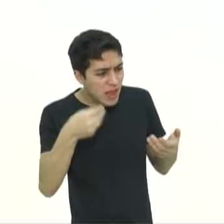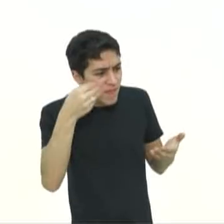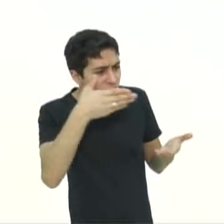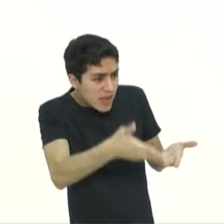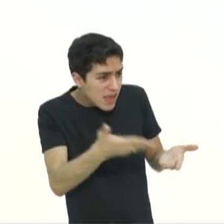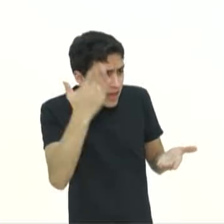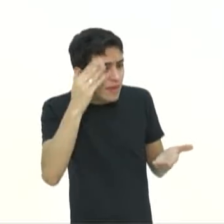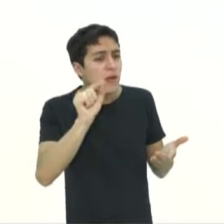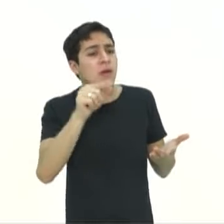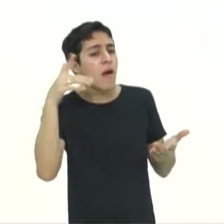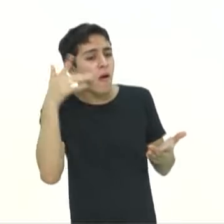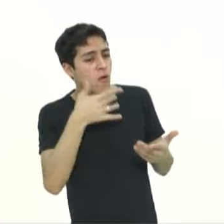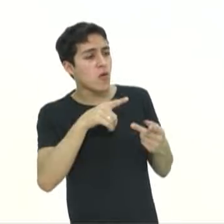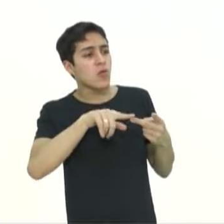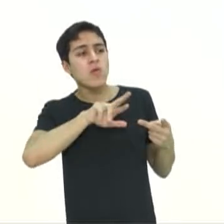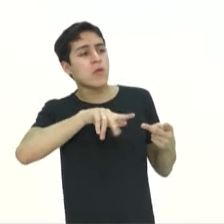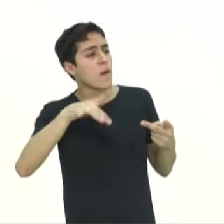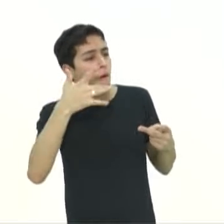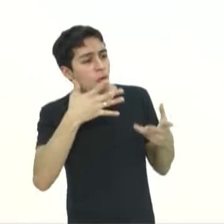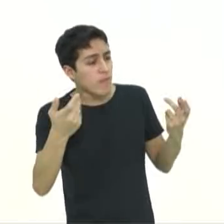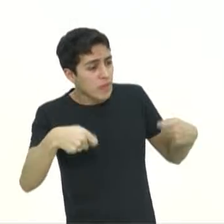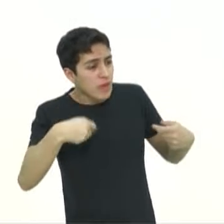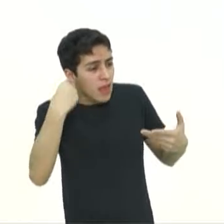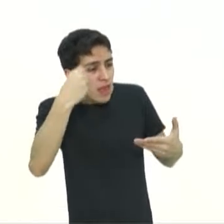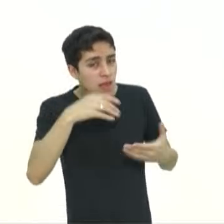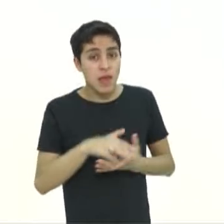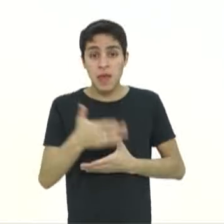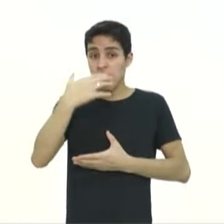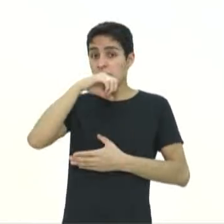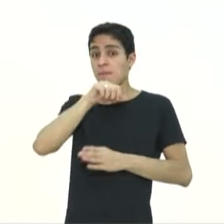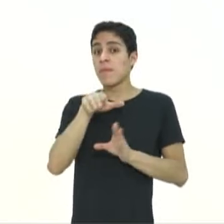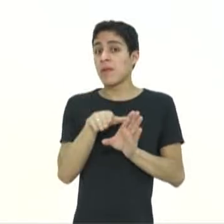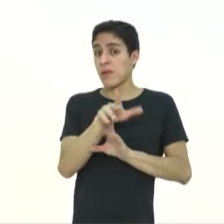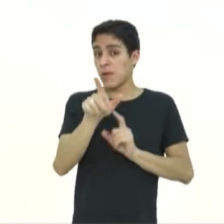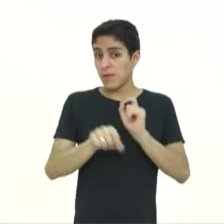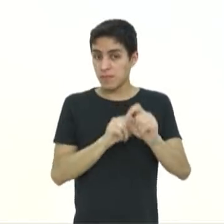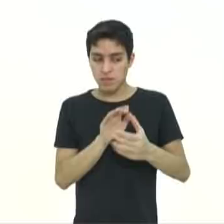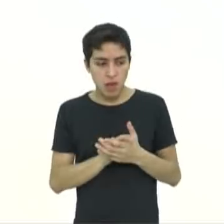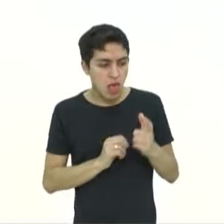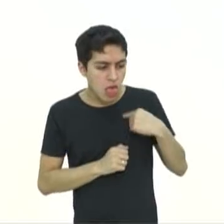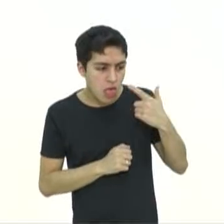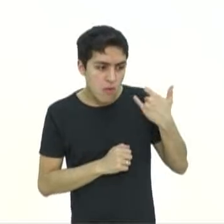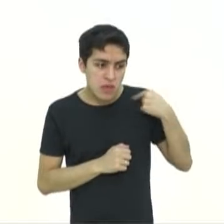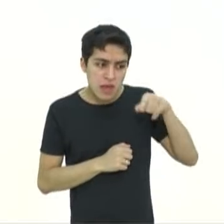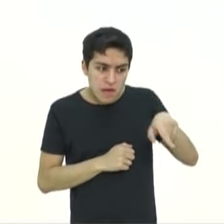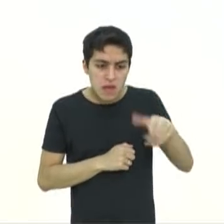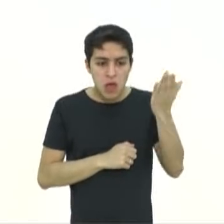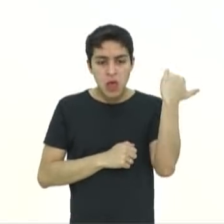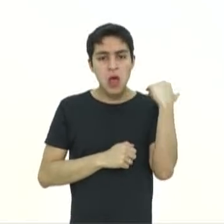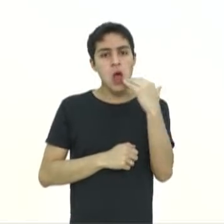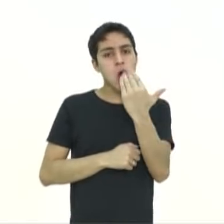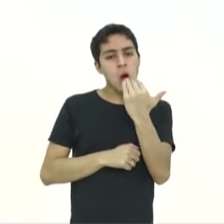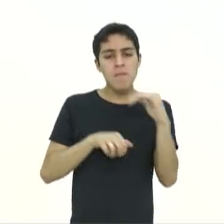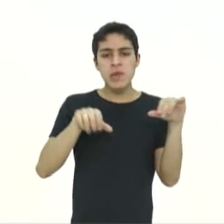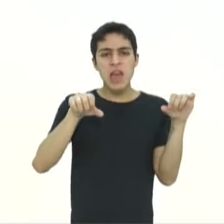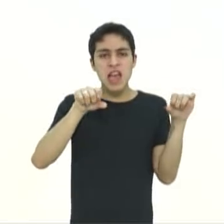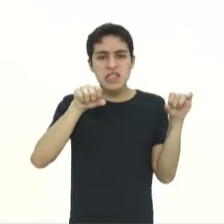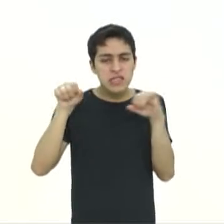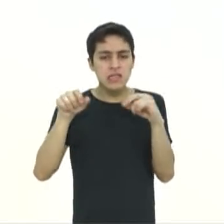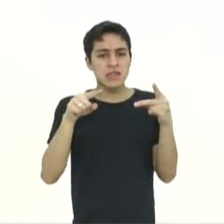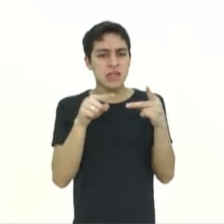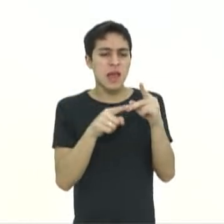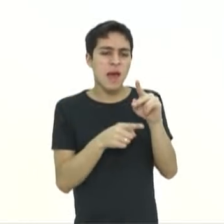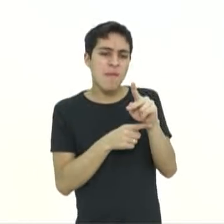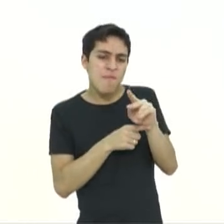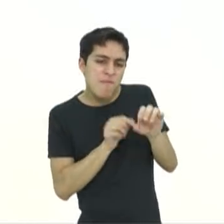ou não é gostoso. E o pai diz que, quando era da idade dele, comia cenoura crua, pepino, manga verde